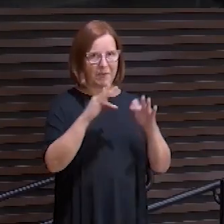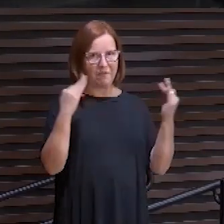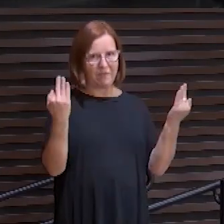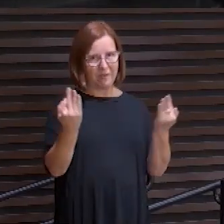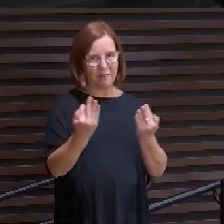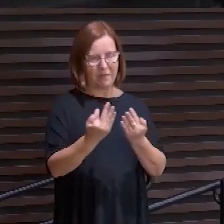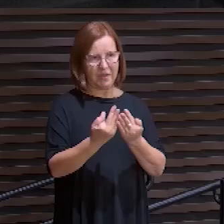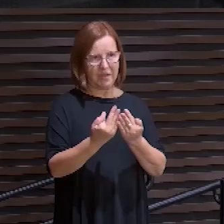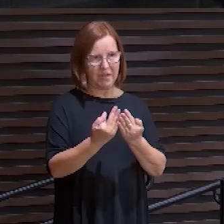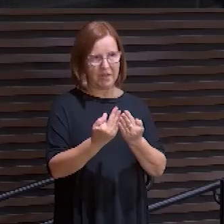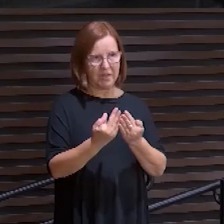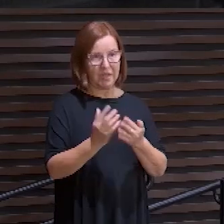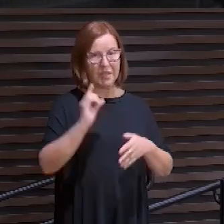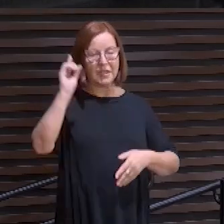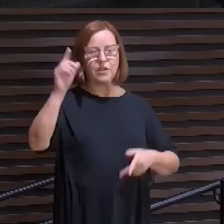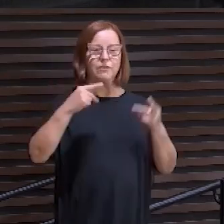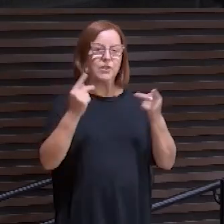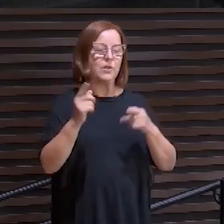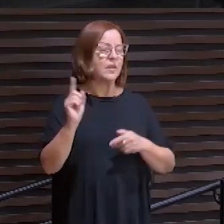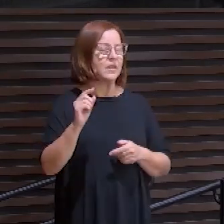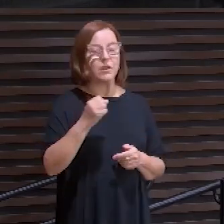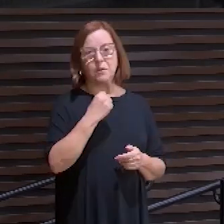ele diz: não é bom